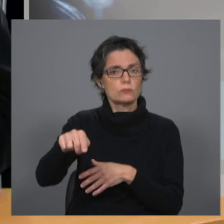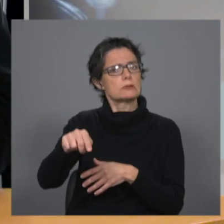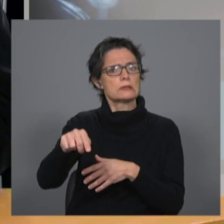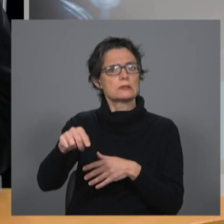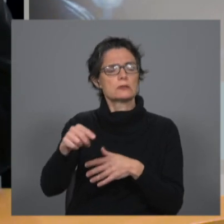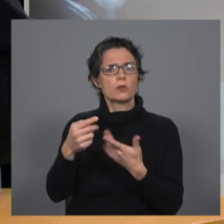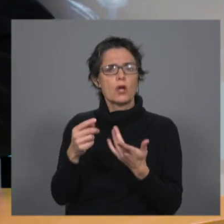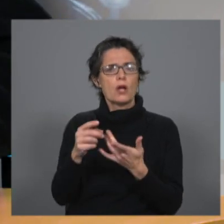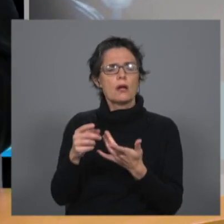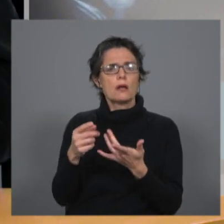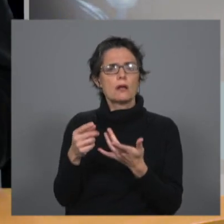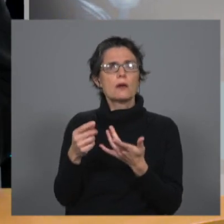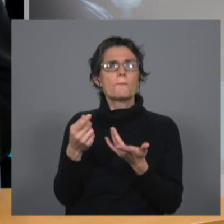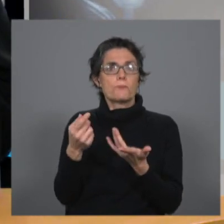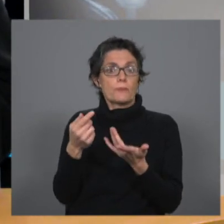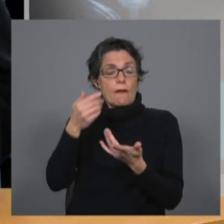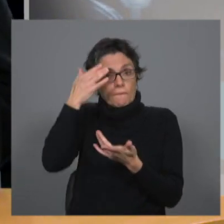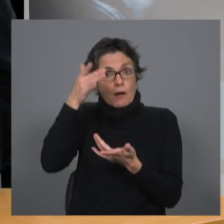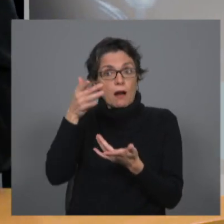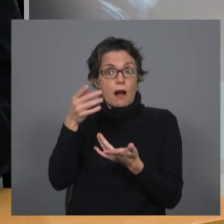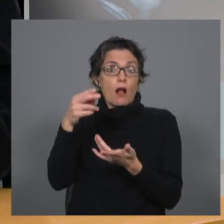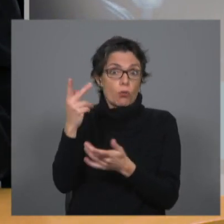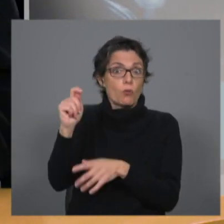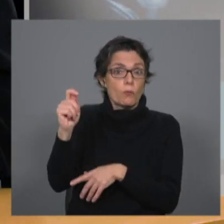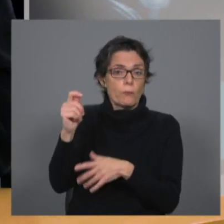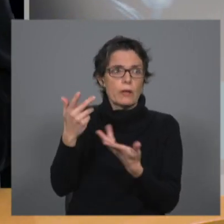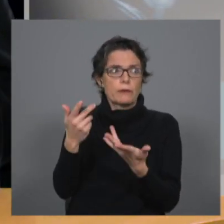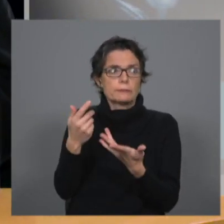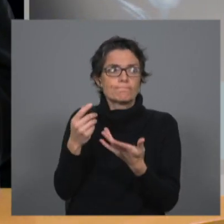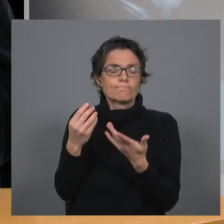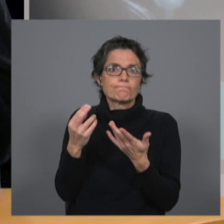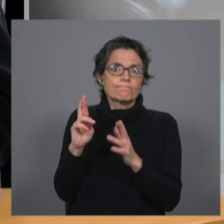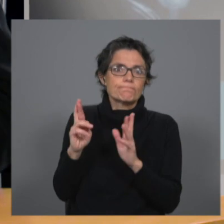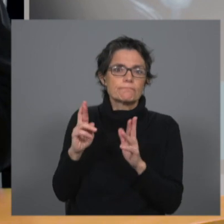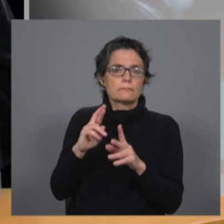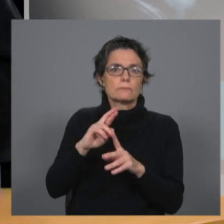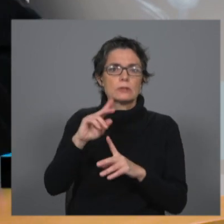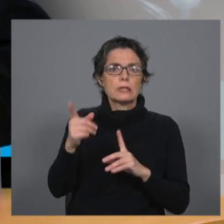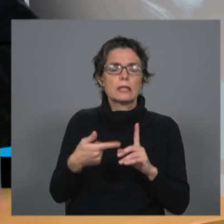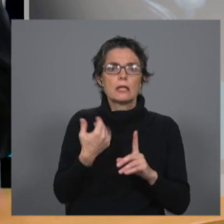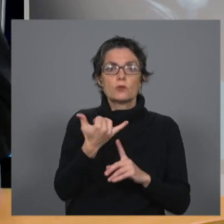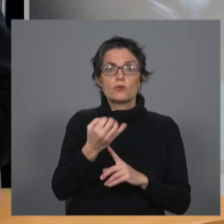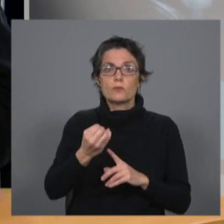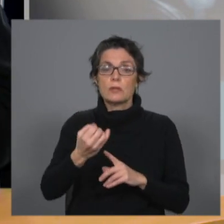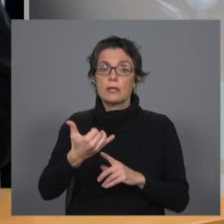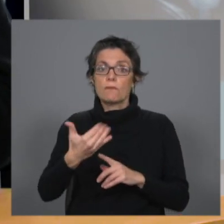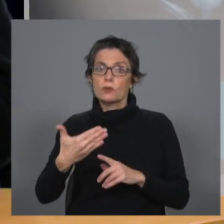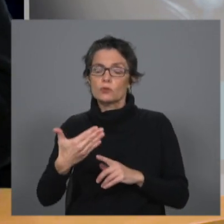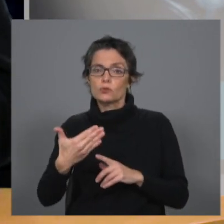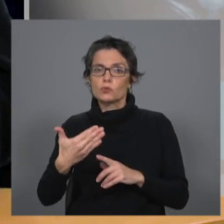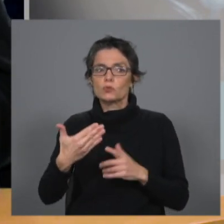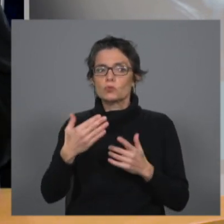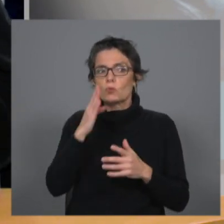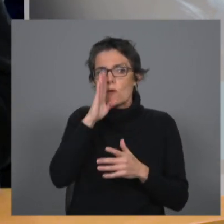conjunta da União Europeia. Vamos ver se em 2021, no primeiro semestre, se há atrasos, se é possível